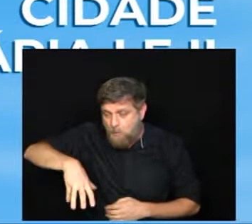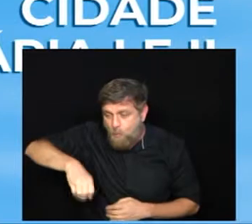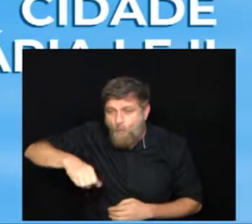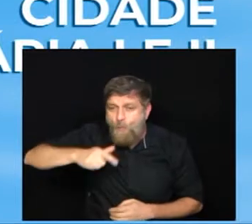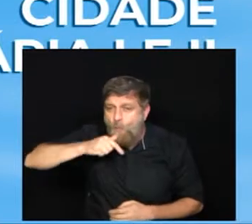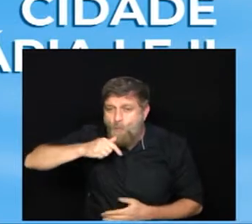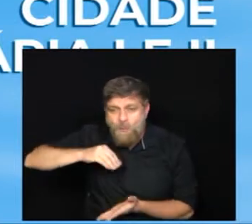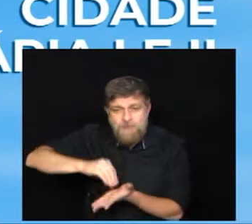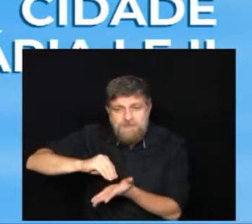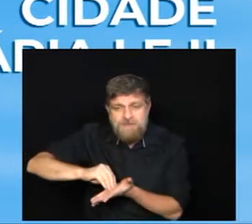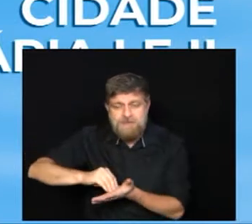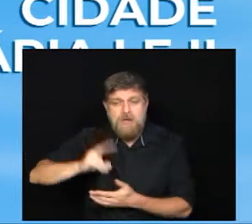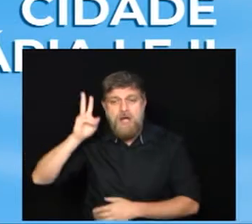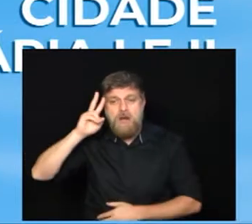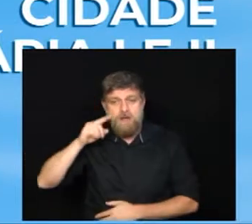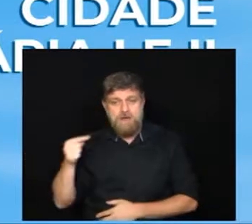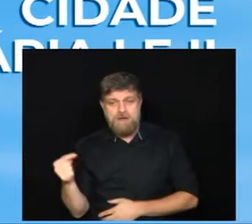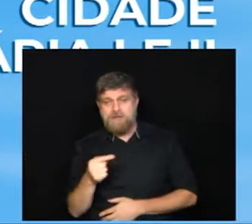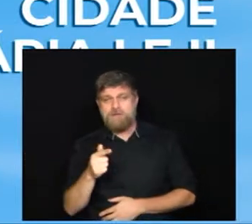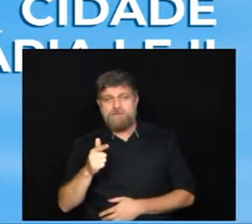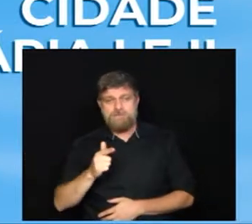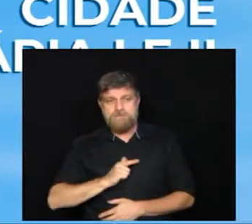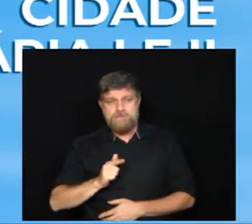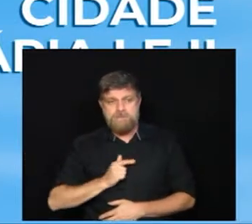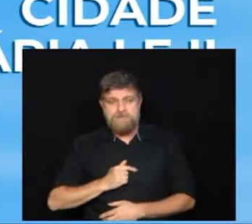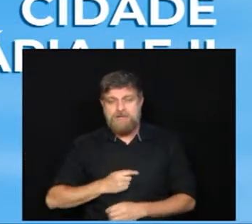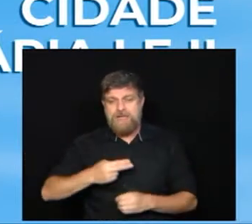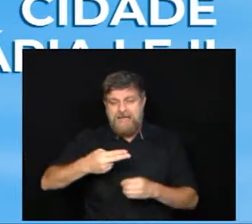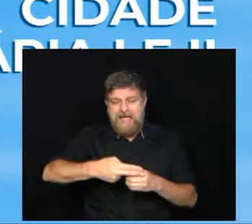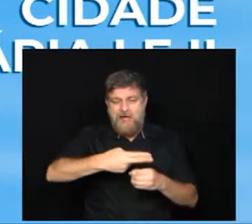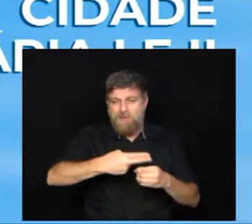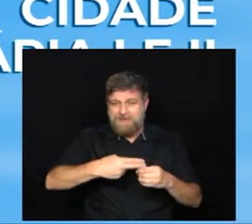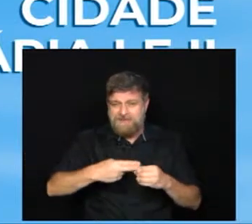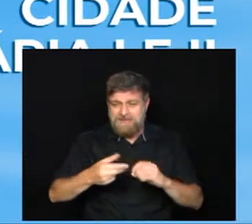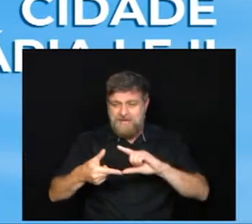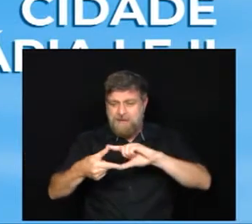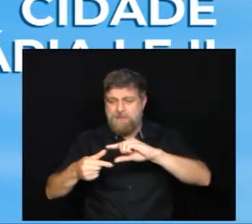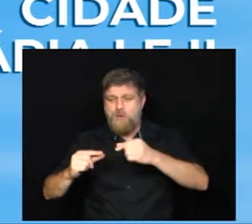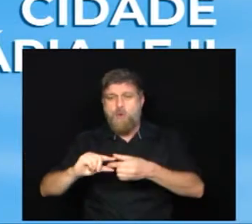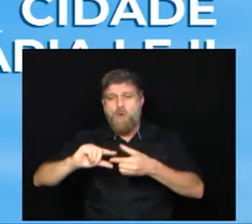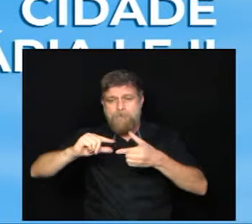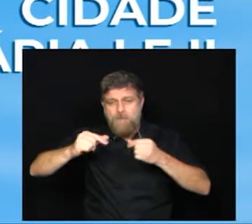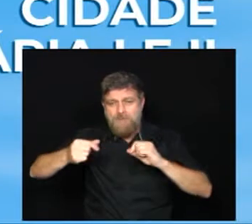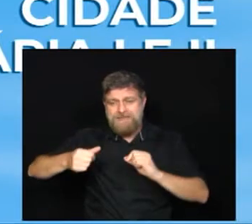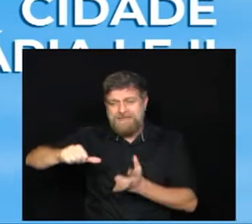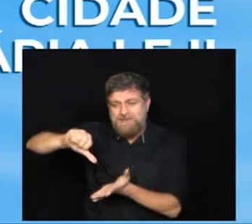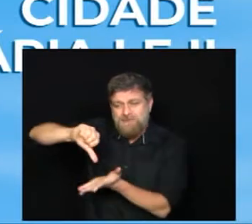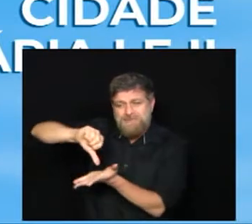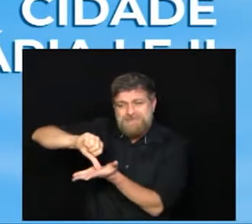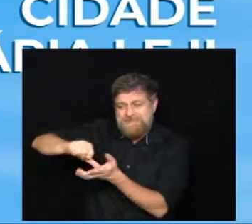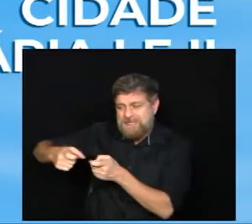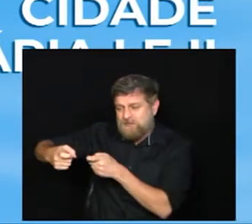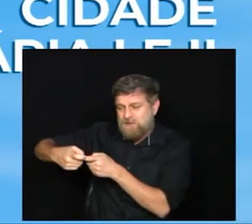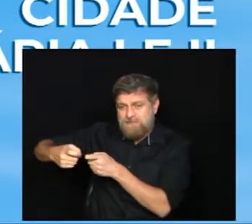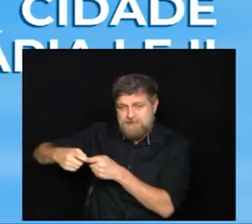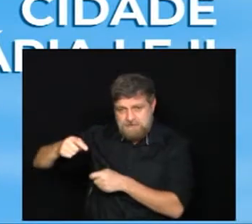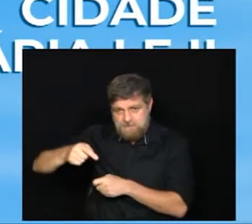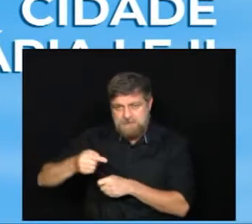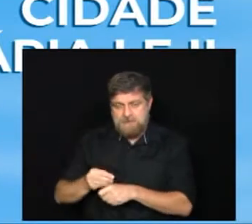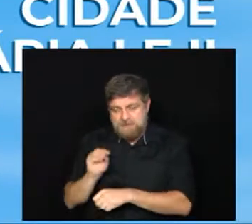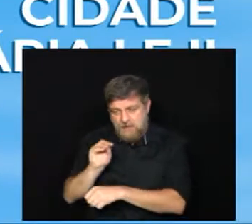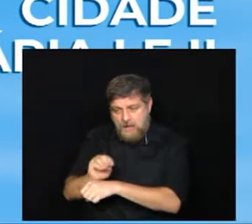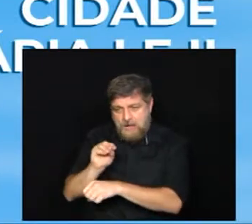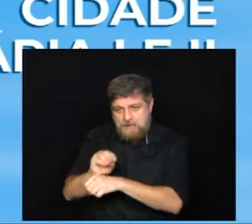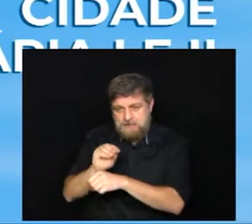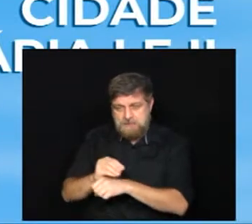que nessas regiões nós temos ali a Unicamp, o Boldrini, o Centro Médico, e esses locais serão atendidos